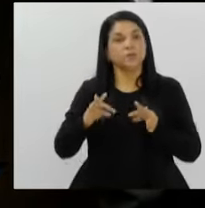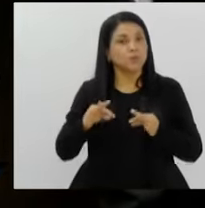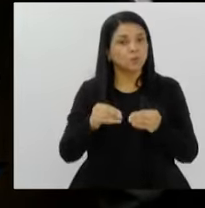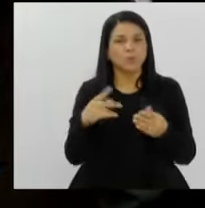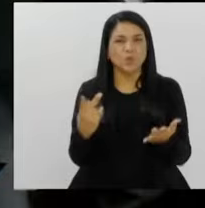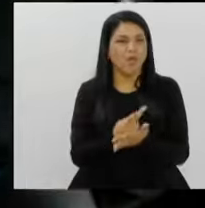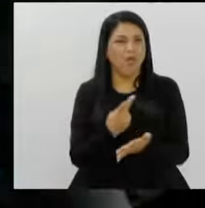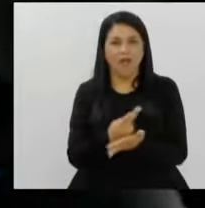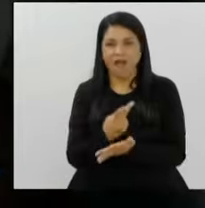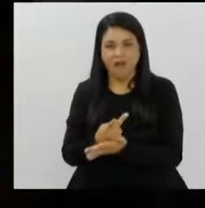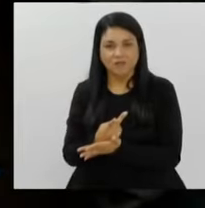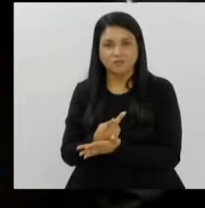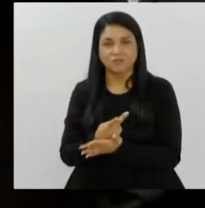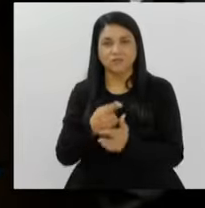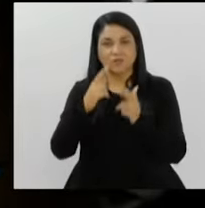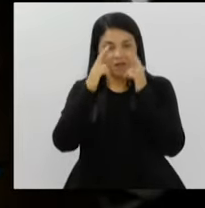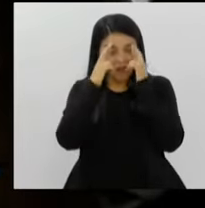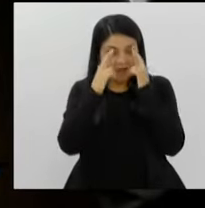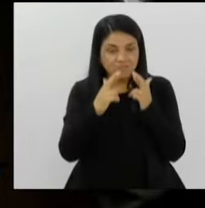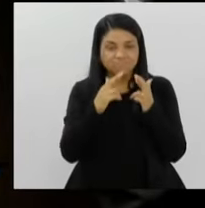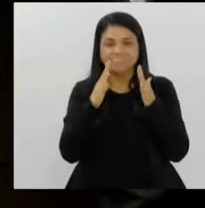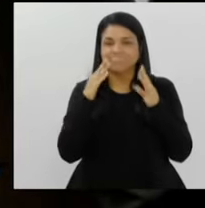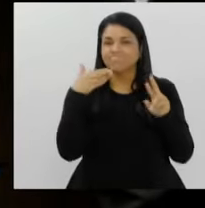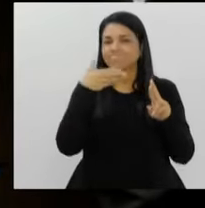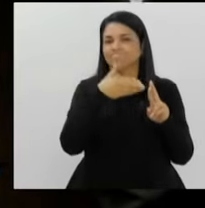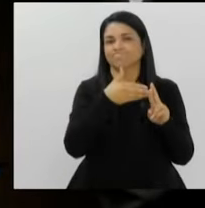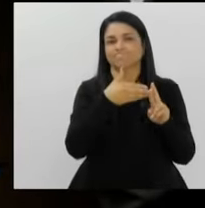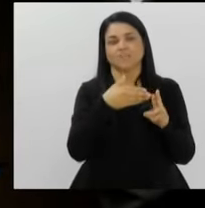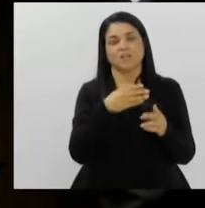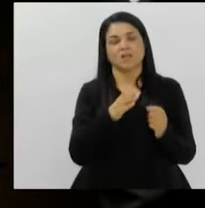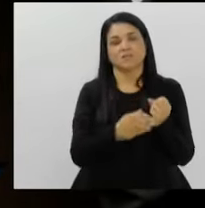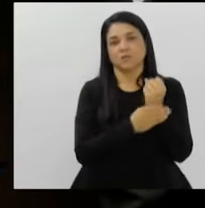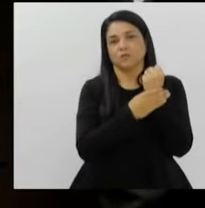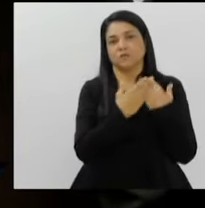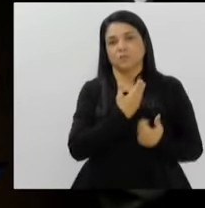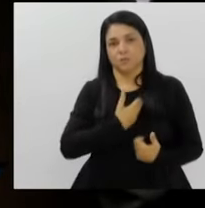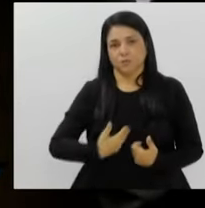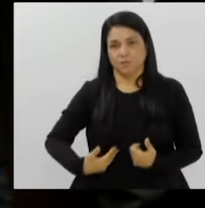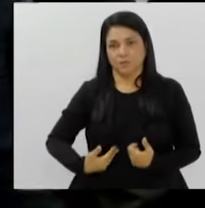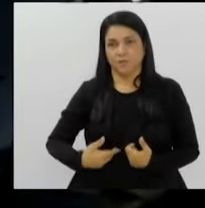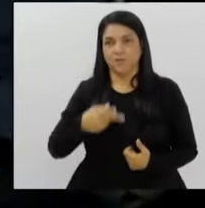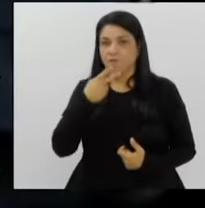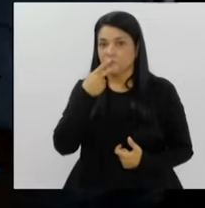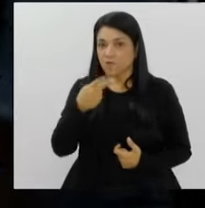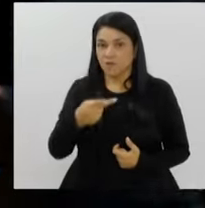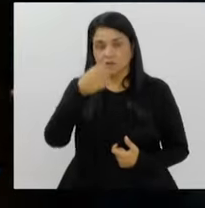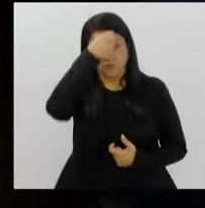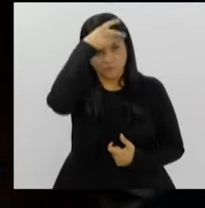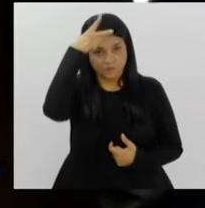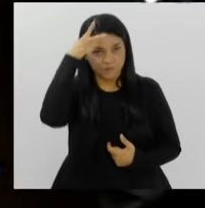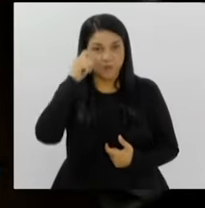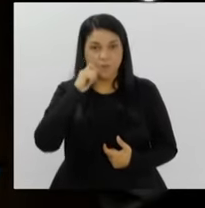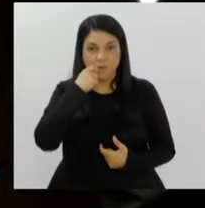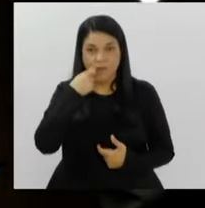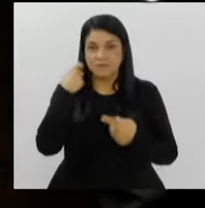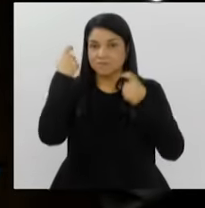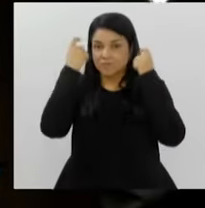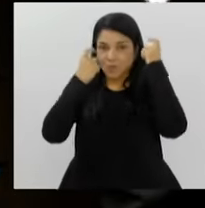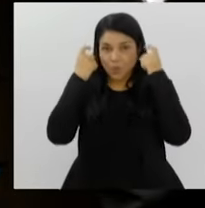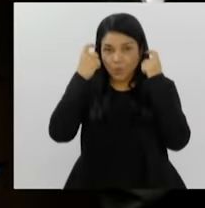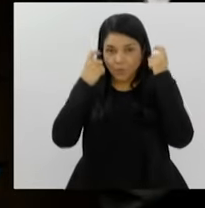errado no que diz respeito à segurança pública. Dizer, senhor presidente, que já que o prefeito Eduardo Paes está tão preocupado, aliás,